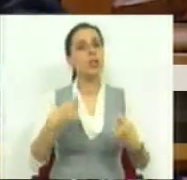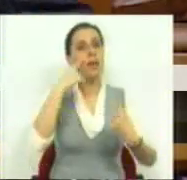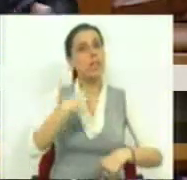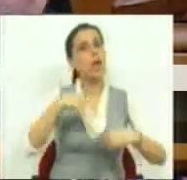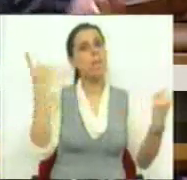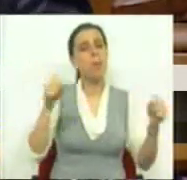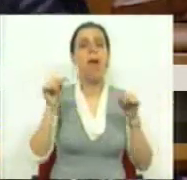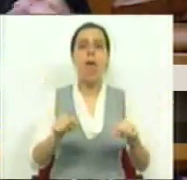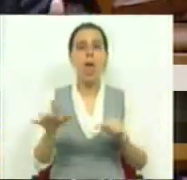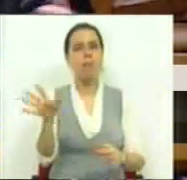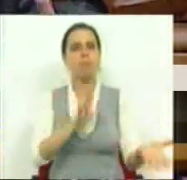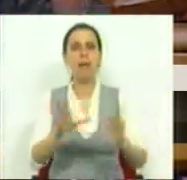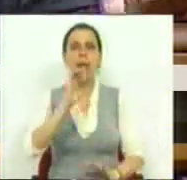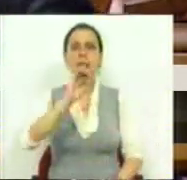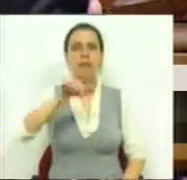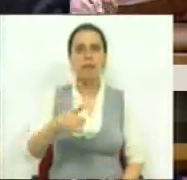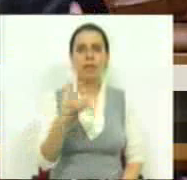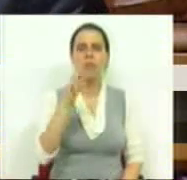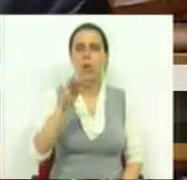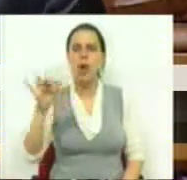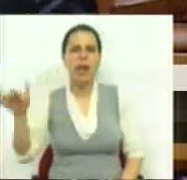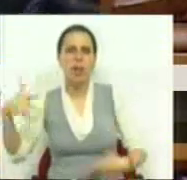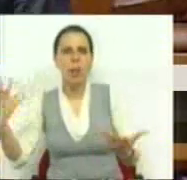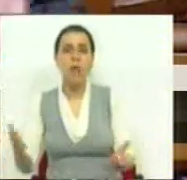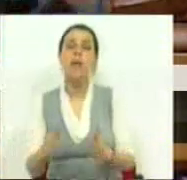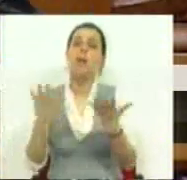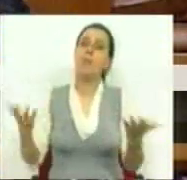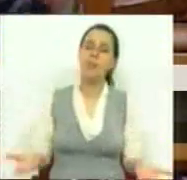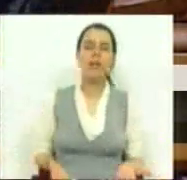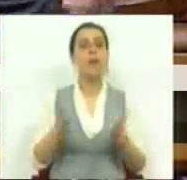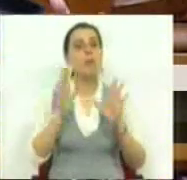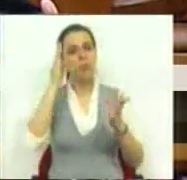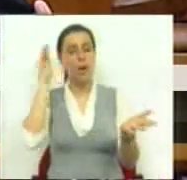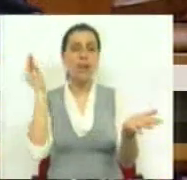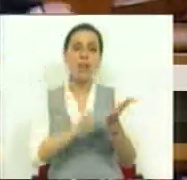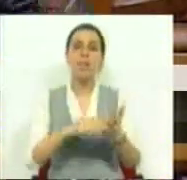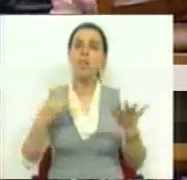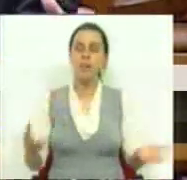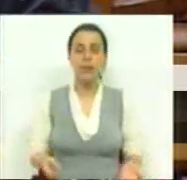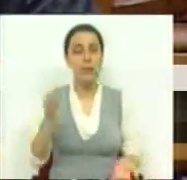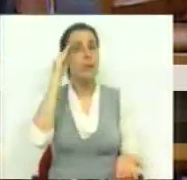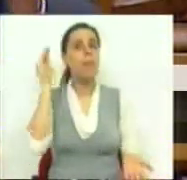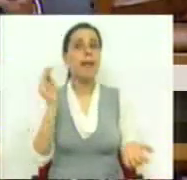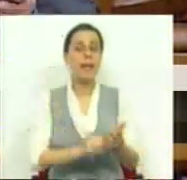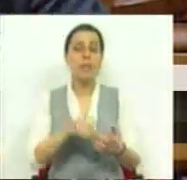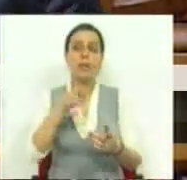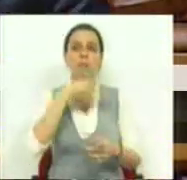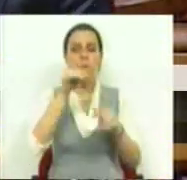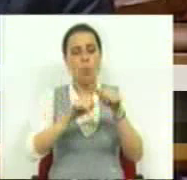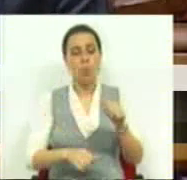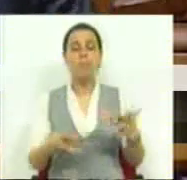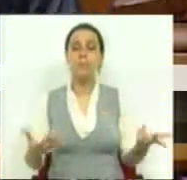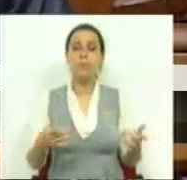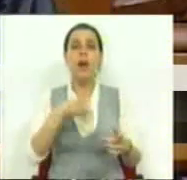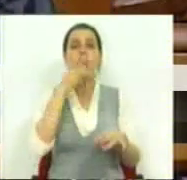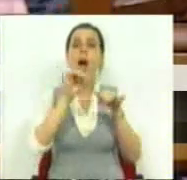pública é da ordem do 0,0 qualquer coisa. E, portanto, foi preciso inventar um argumentário, e